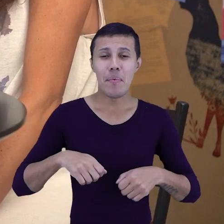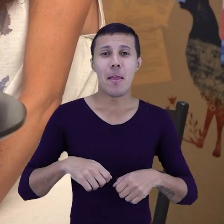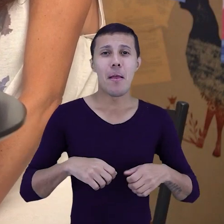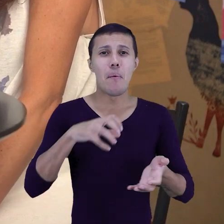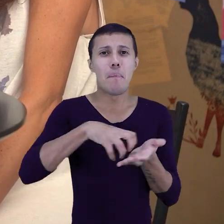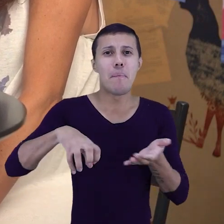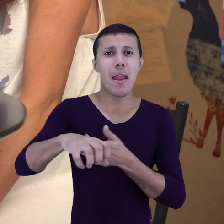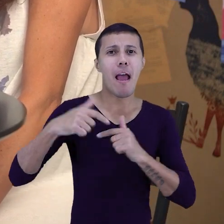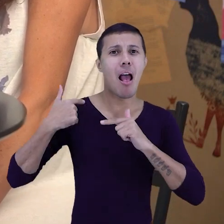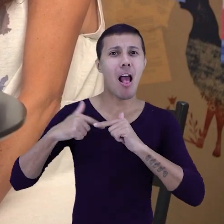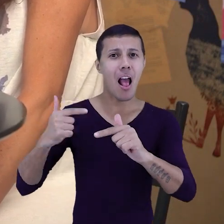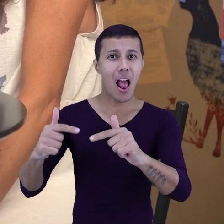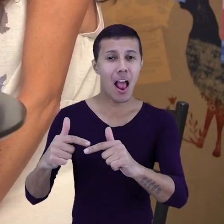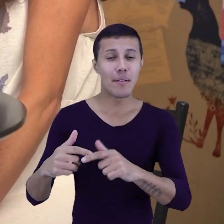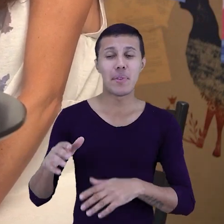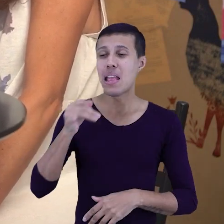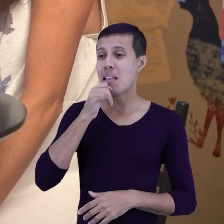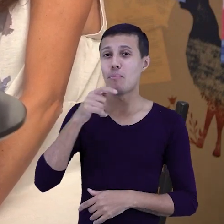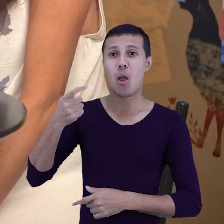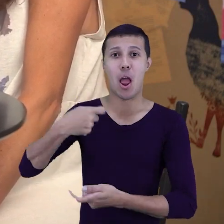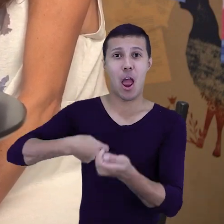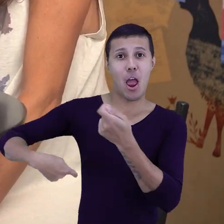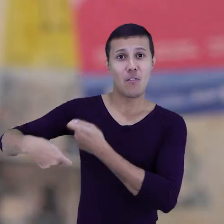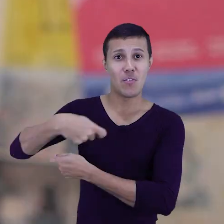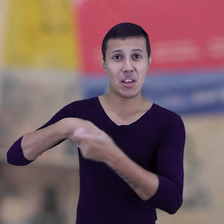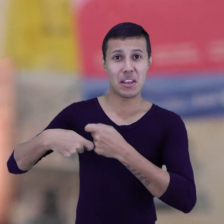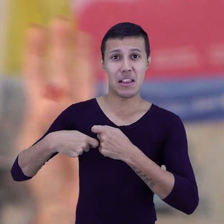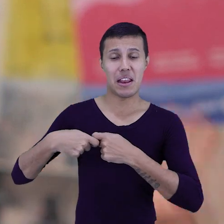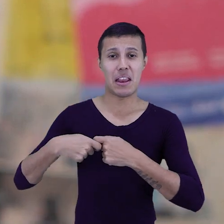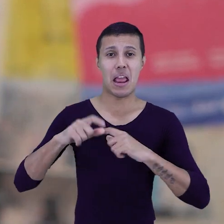tradicional. Então você vai, né, pro financeiro,